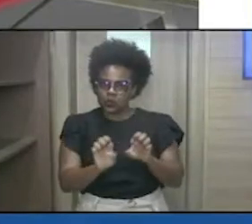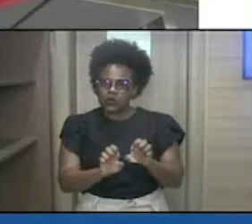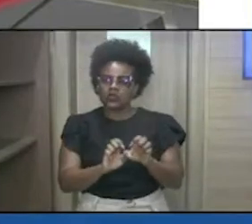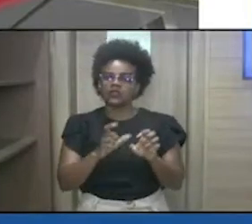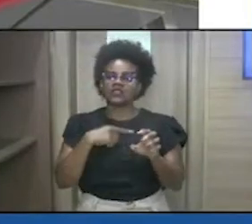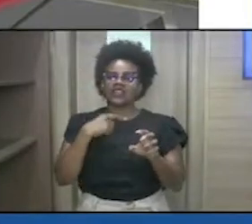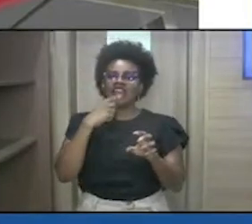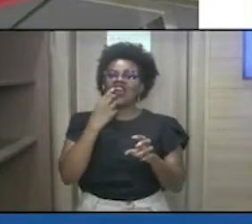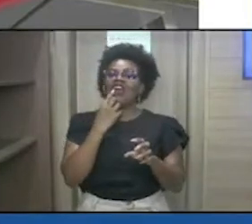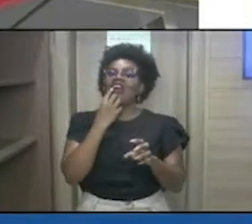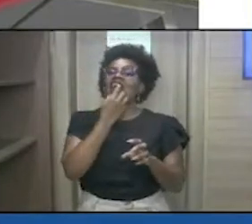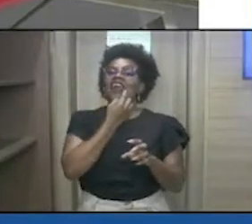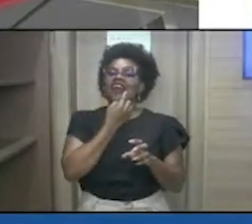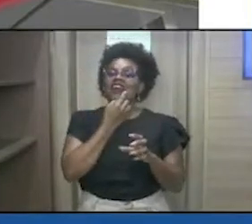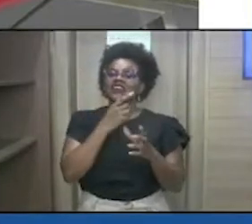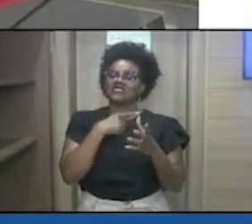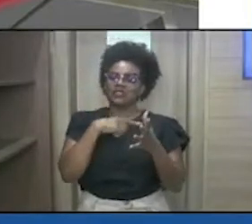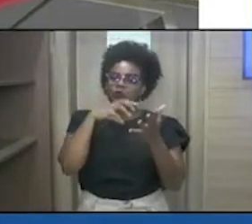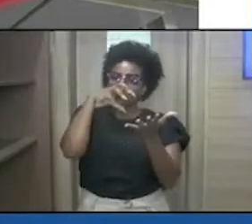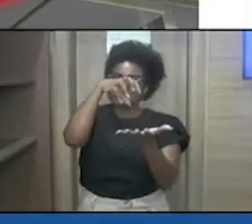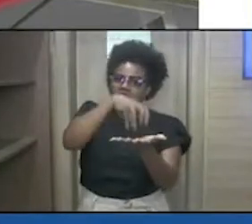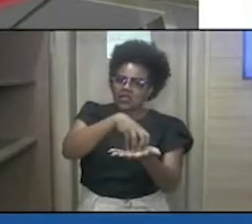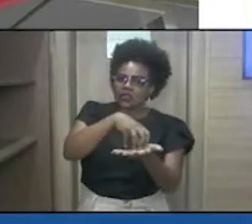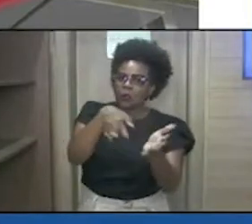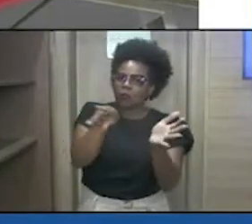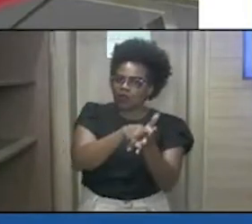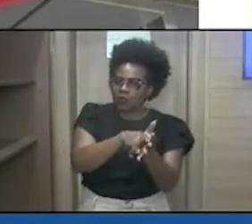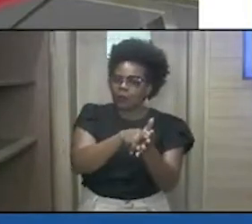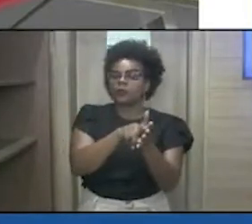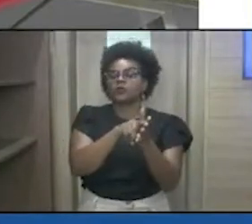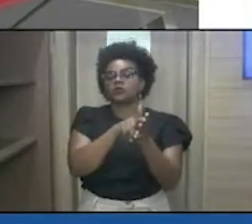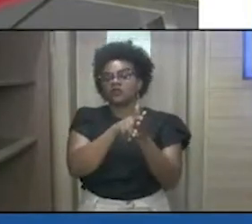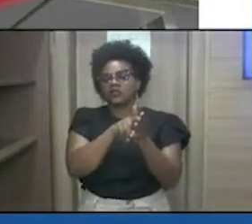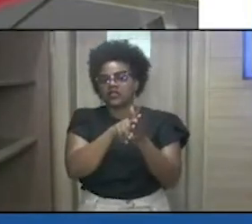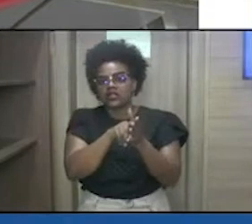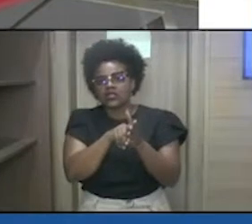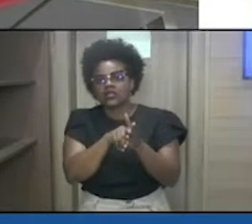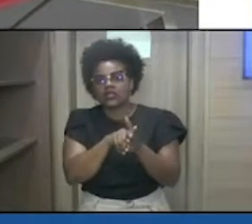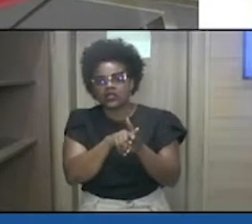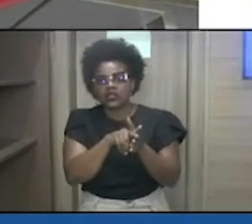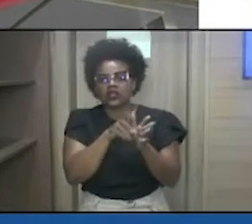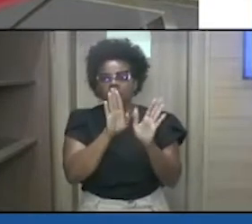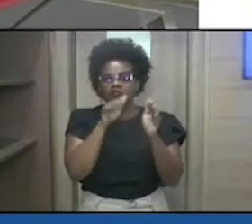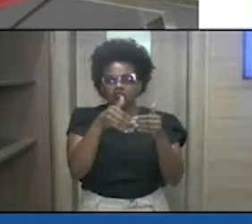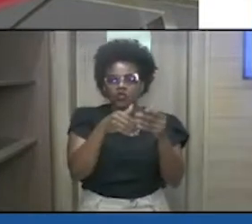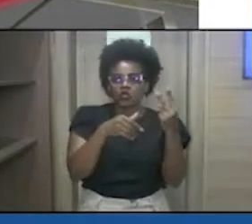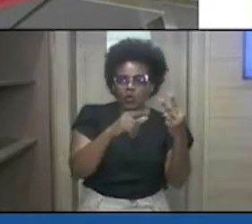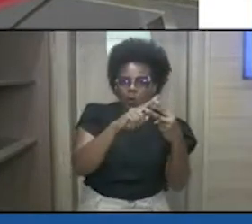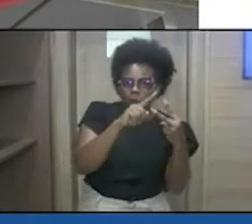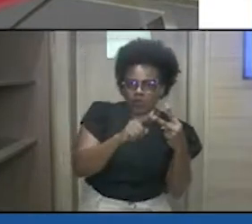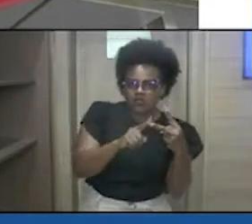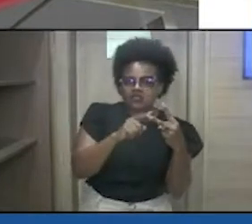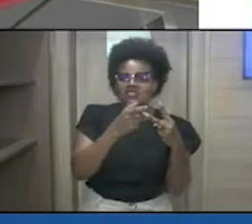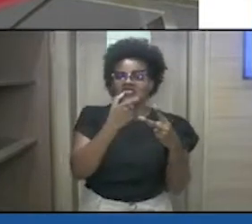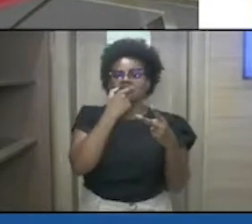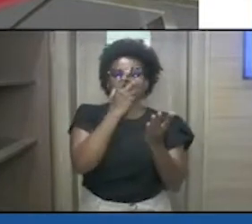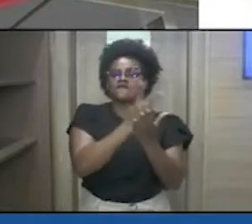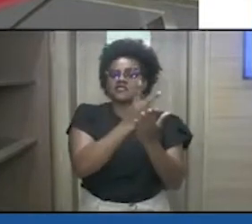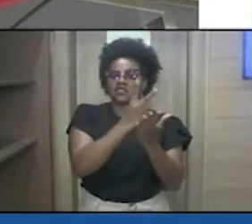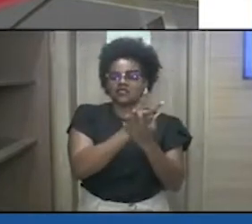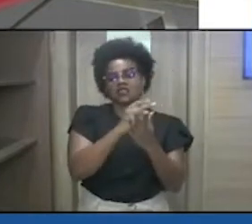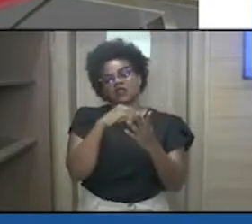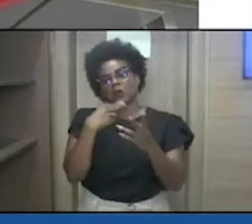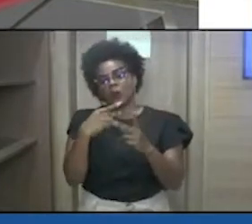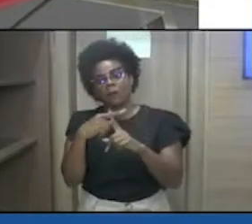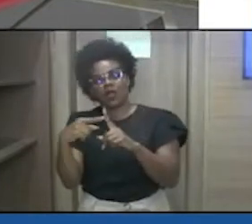CEL, no Centro de Especialidades, né? Sendo que desses 2 ofertam prótese fixa e a